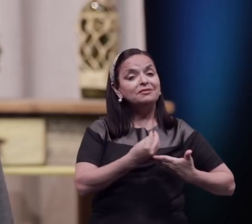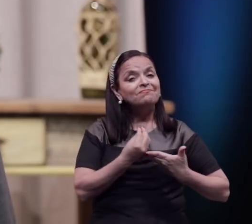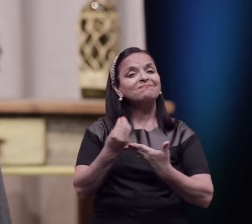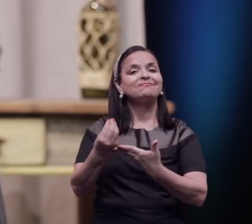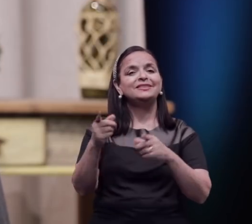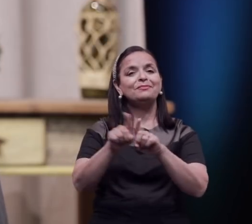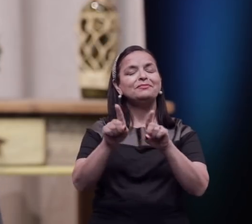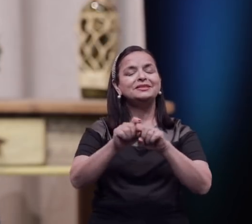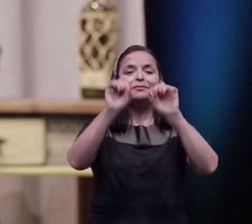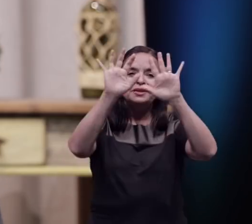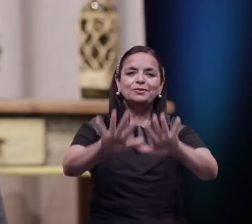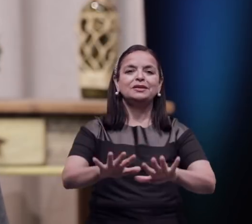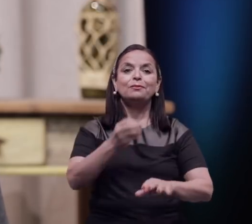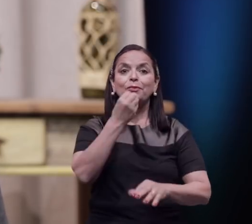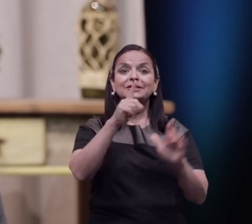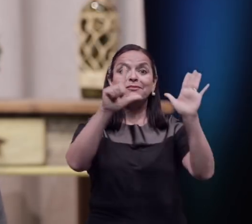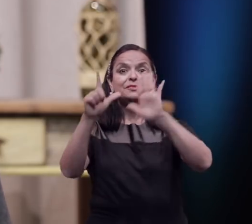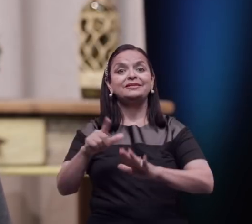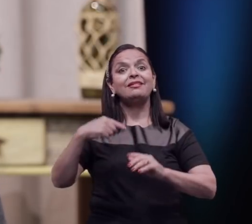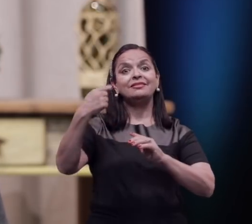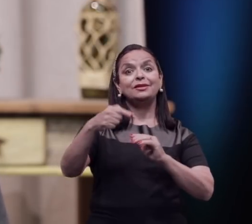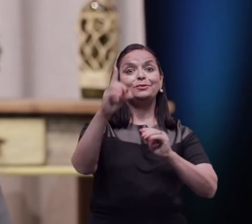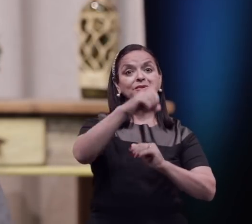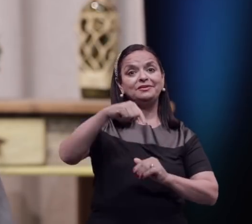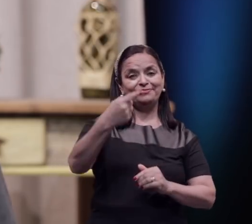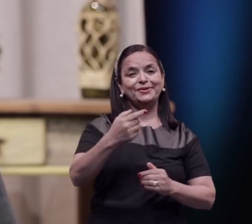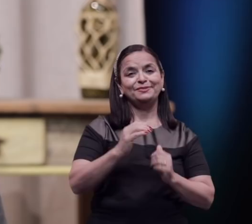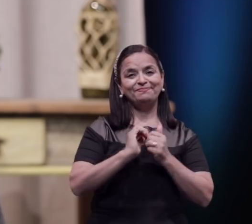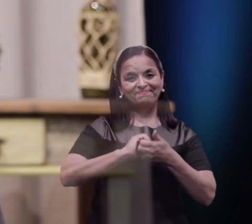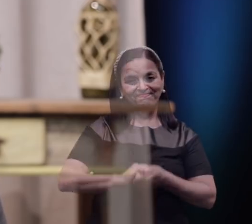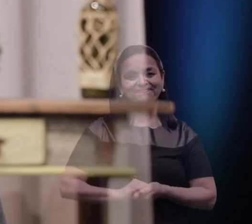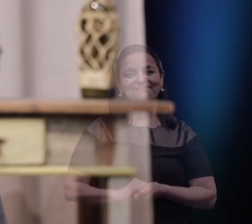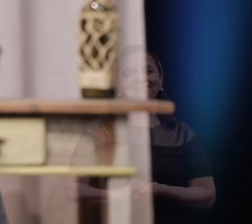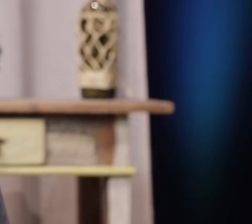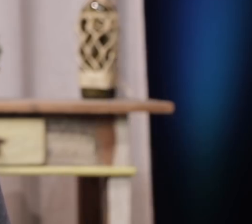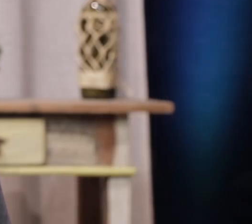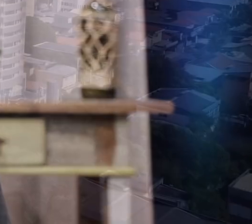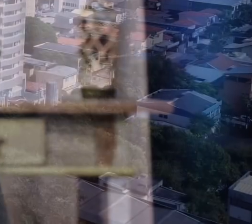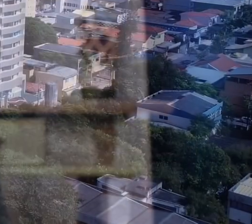seja um grande instrumento nas mãos do Senhor. Boa semana, até domingo que vem. Deus.